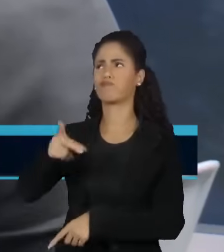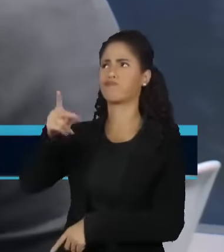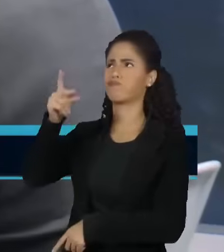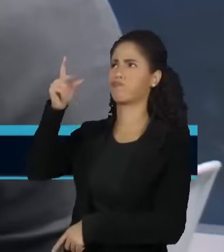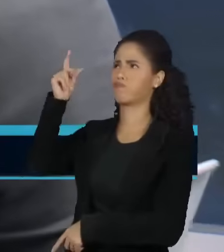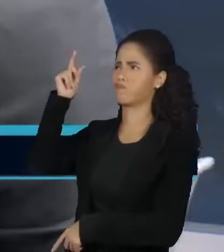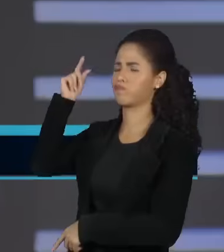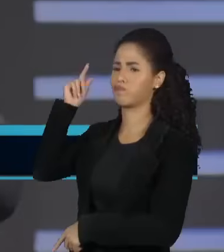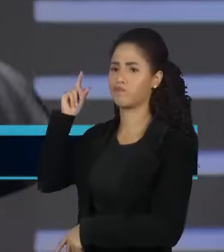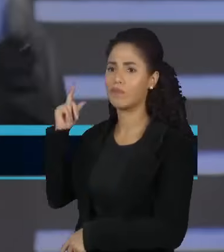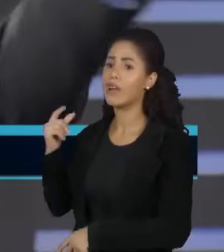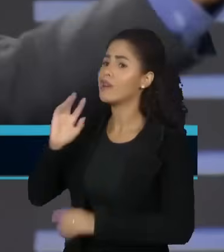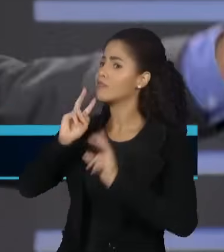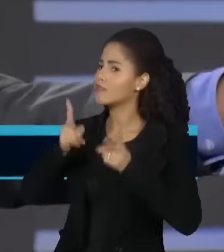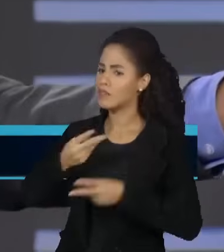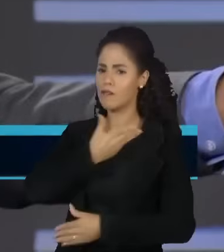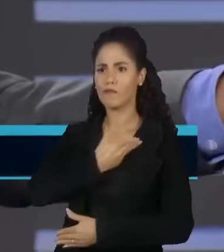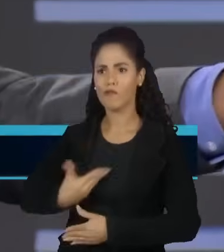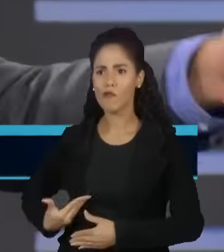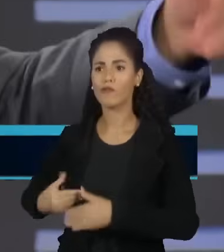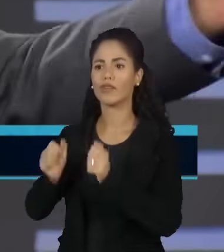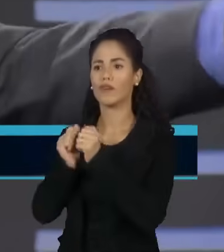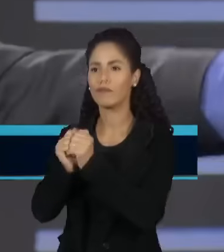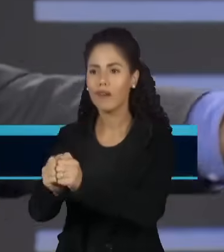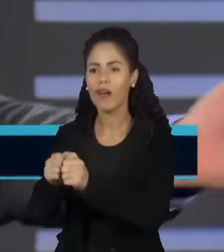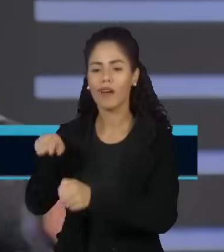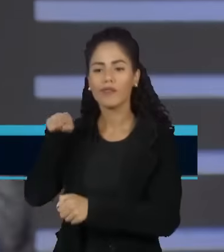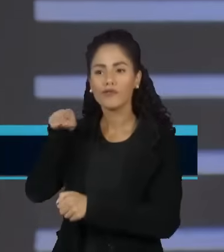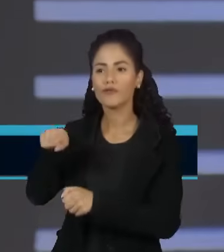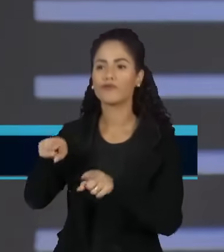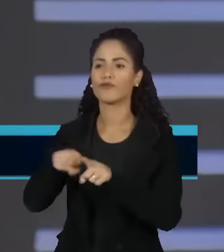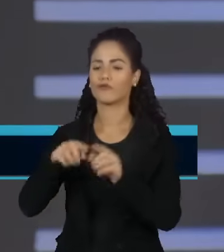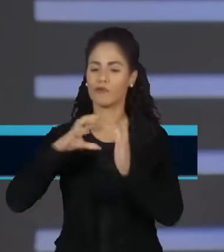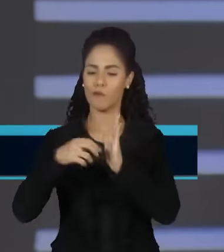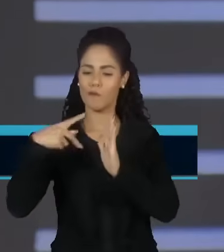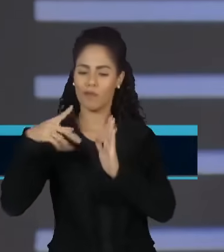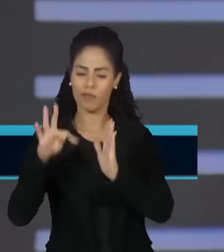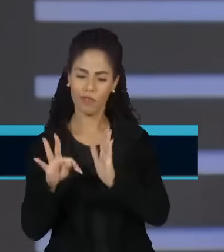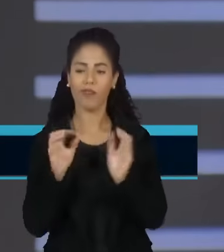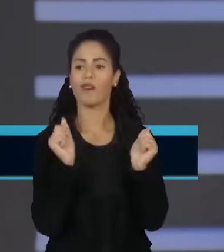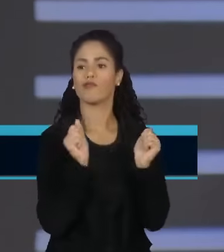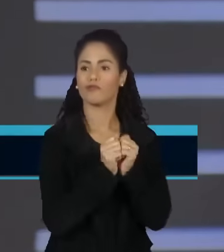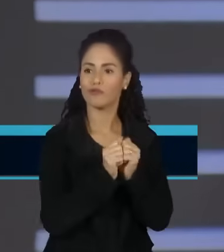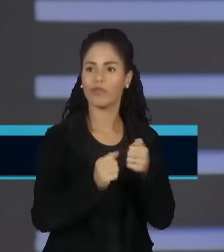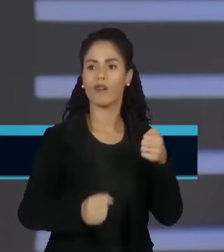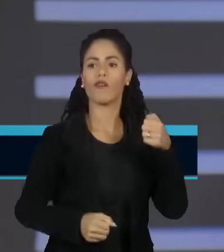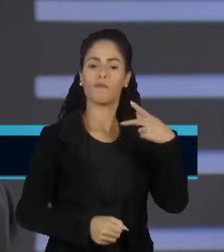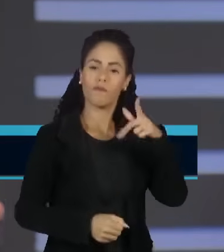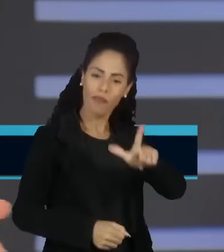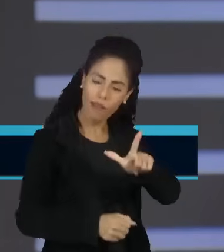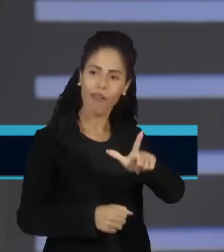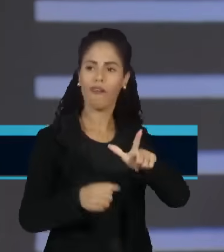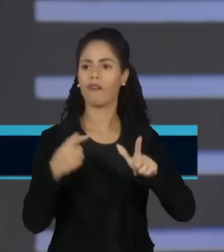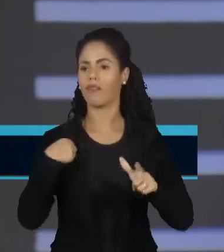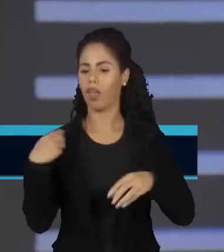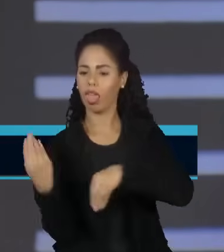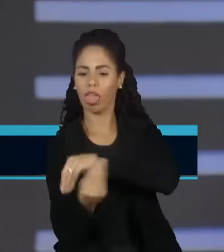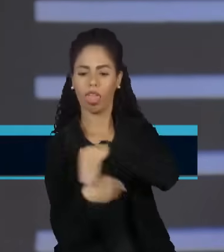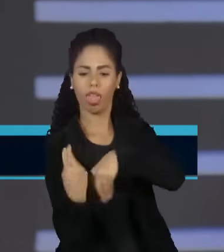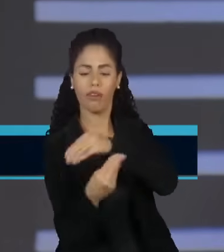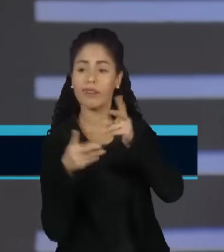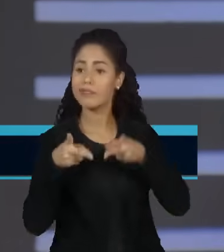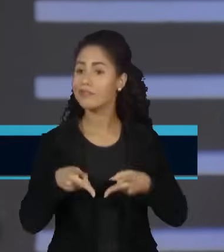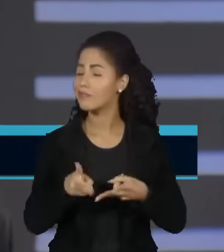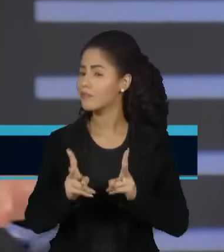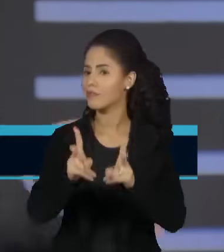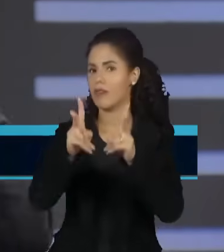todos os governos. Estava lá no Mensalão, na época dos governos do PT, estava agora nos escândalos da época do Bolsonaro. O Valdemar